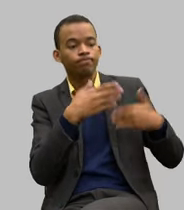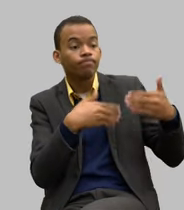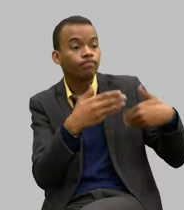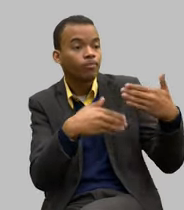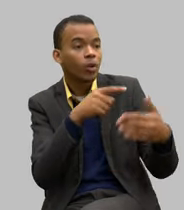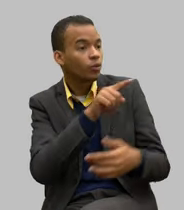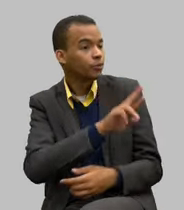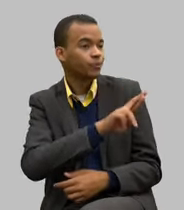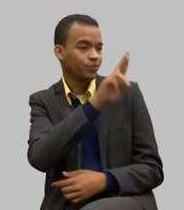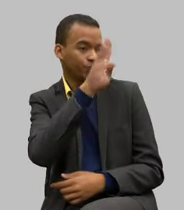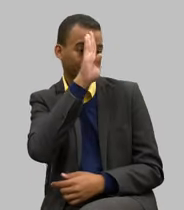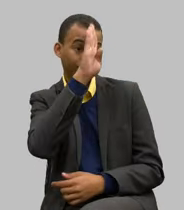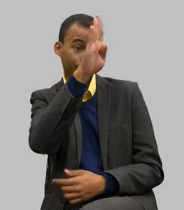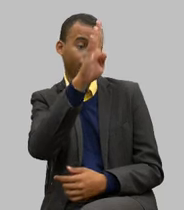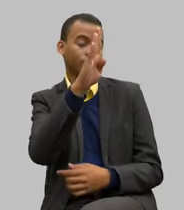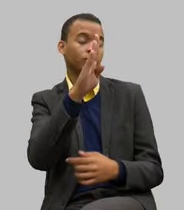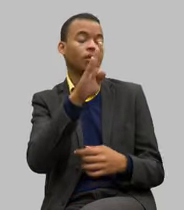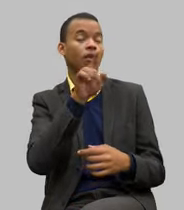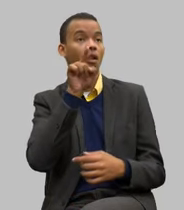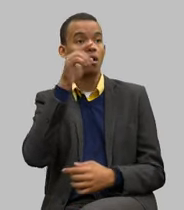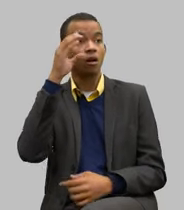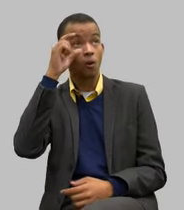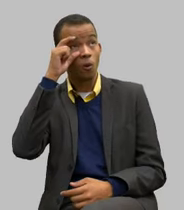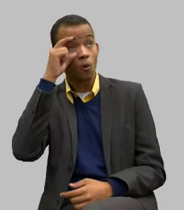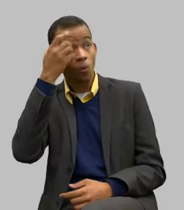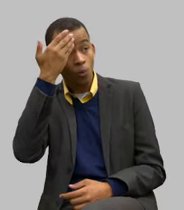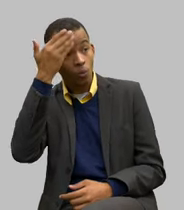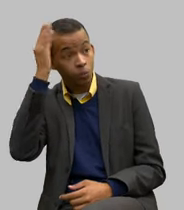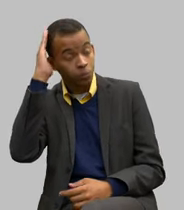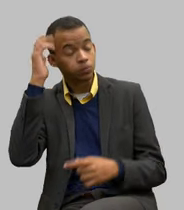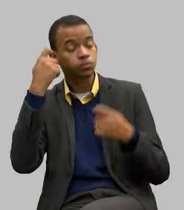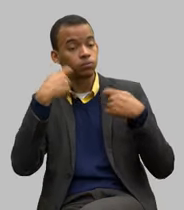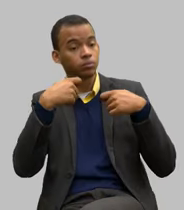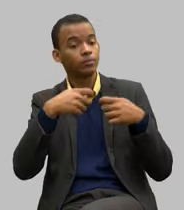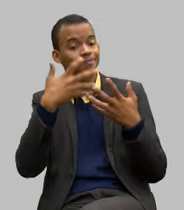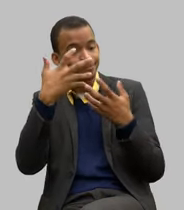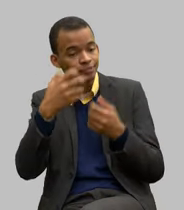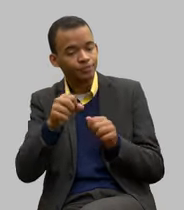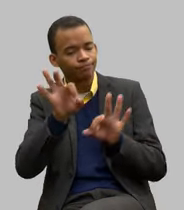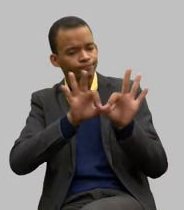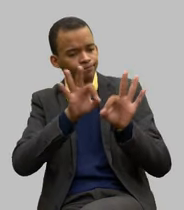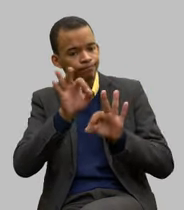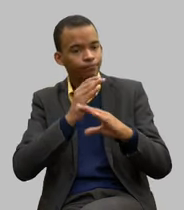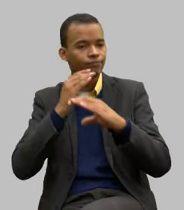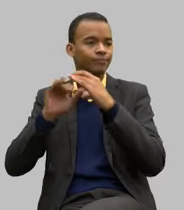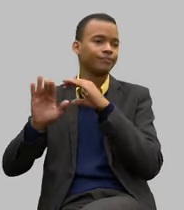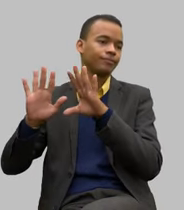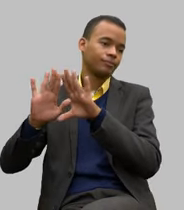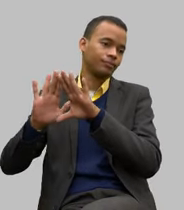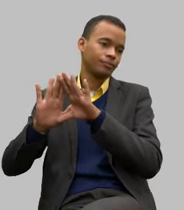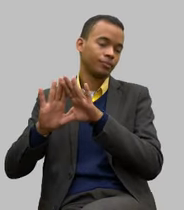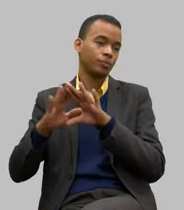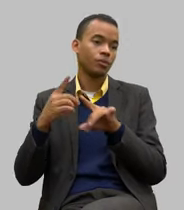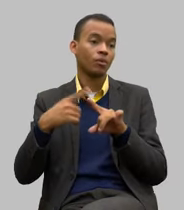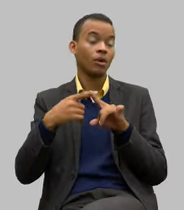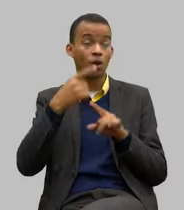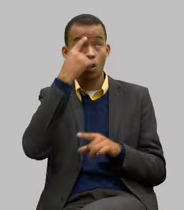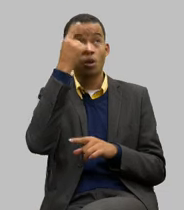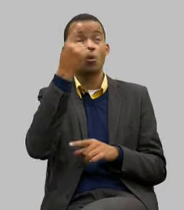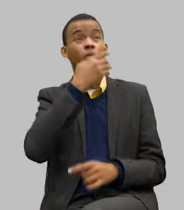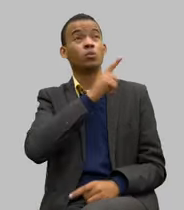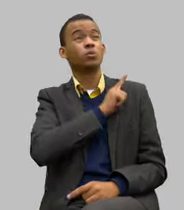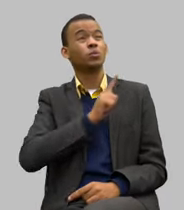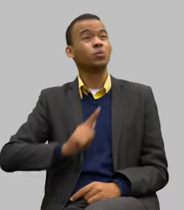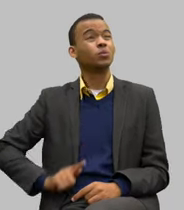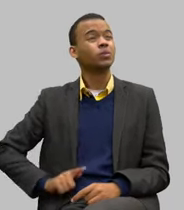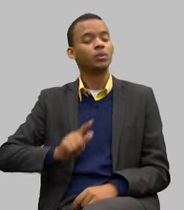para que o governador Rome encaminhe isso porque isso eu lembro secretário ainda do governo Anastasia eu fazendo